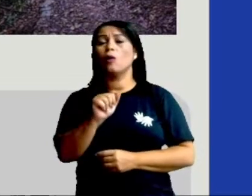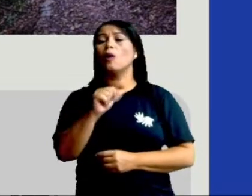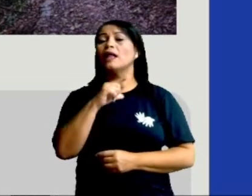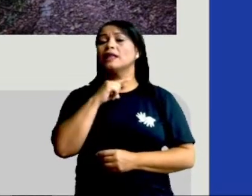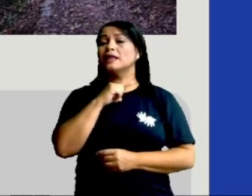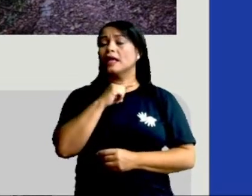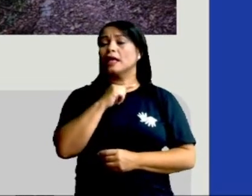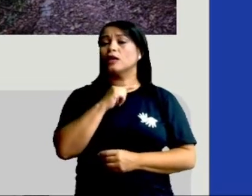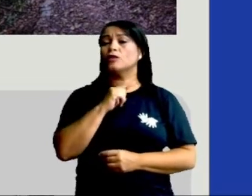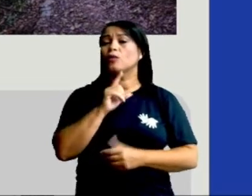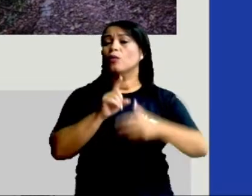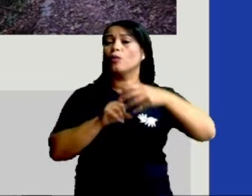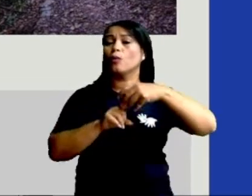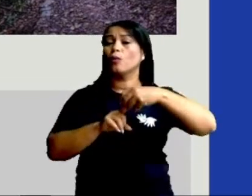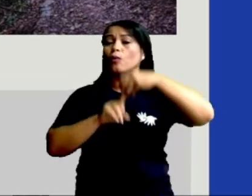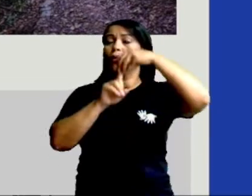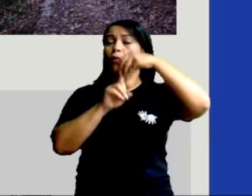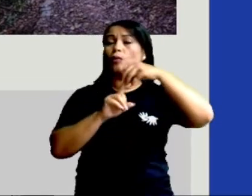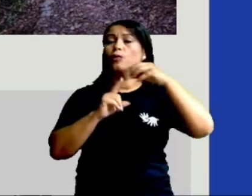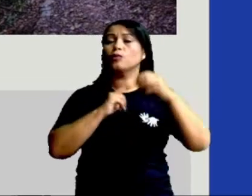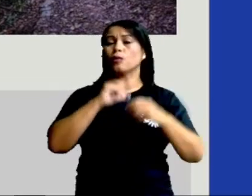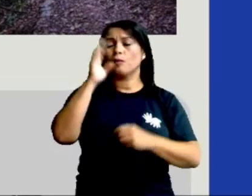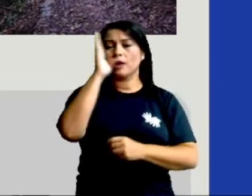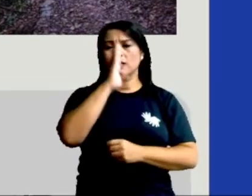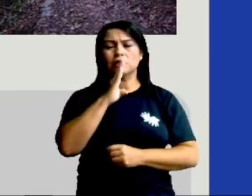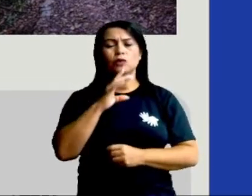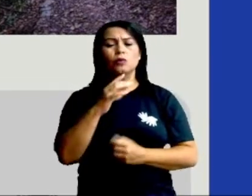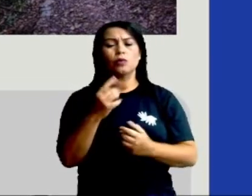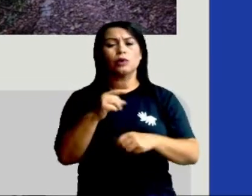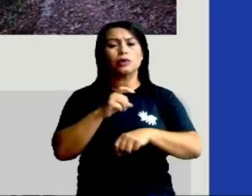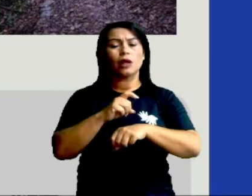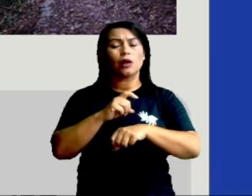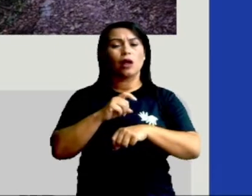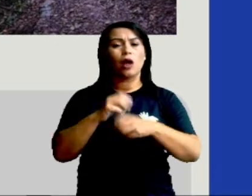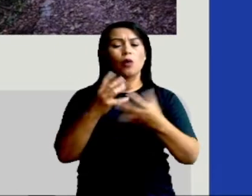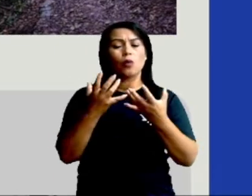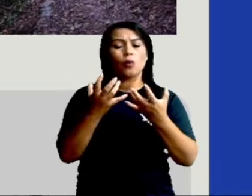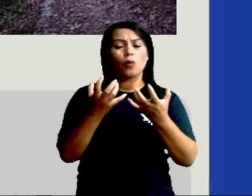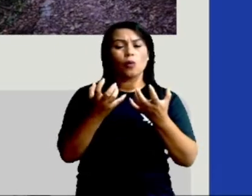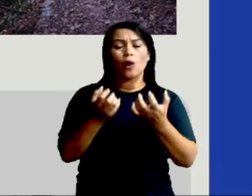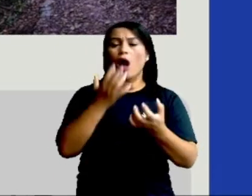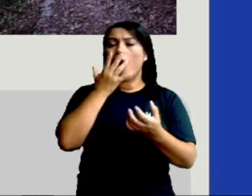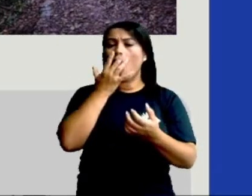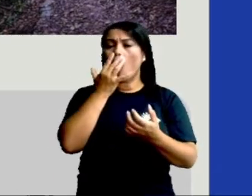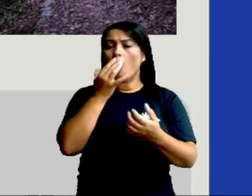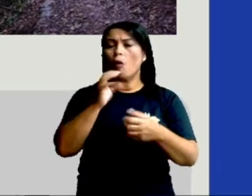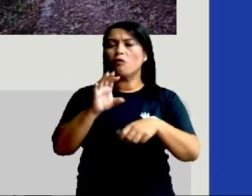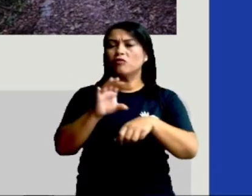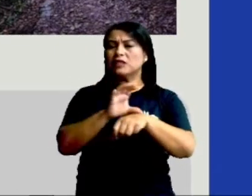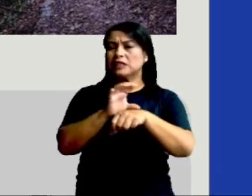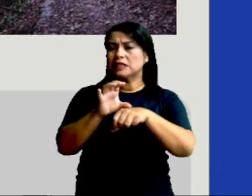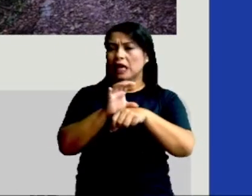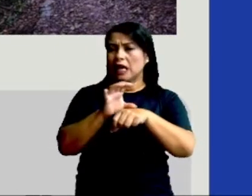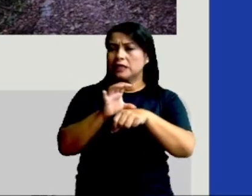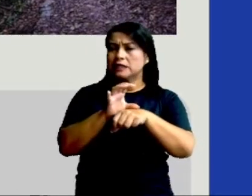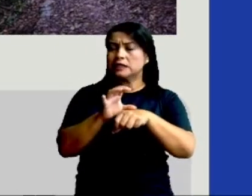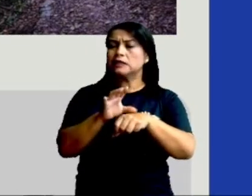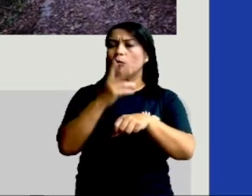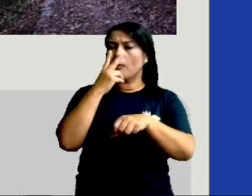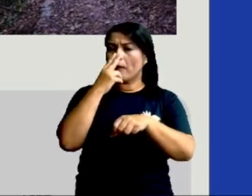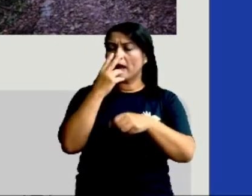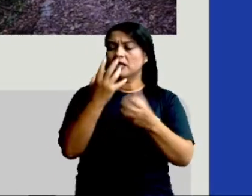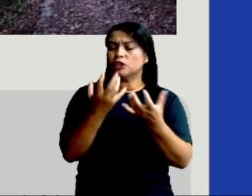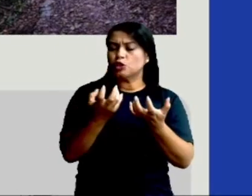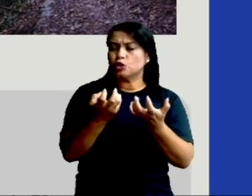bioma exclusivamente brasileiro na estação seca a caatinga fica com uma cor acinzentada bem comum Sertão